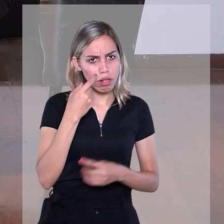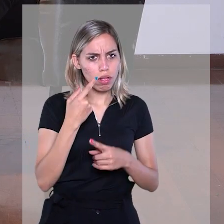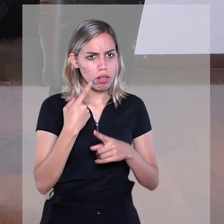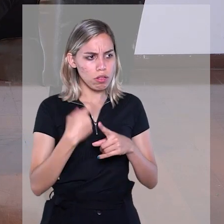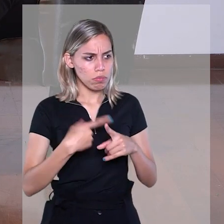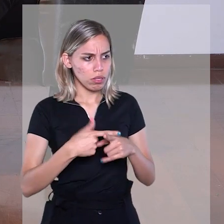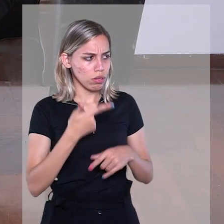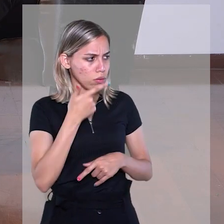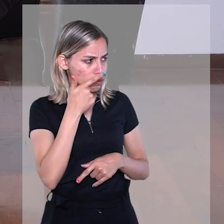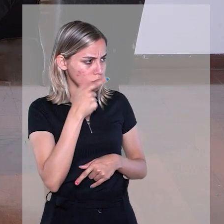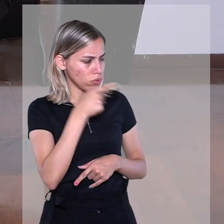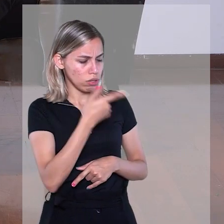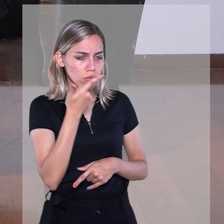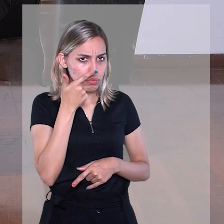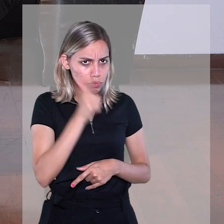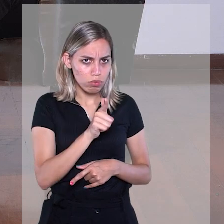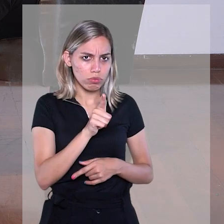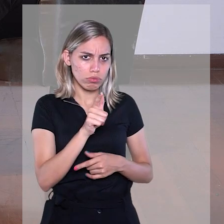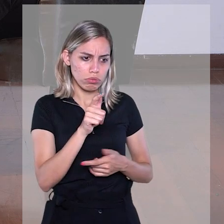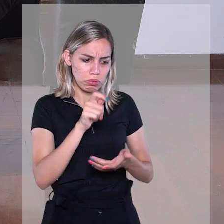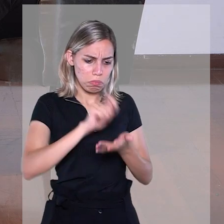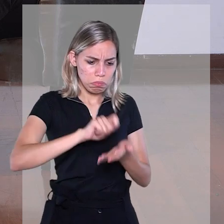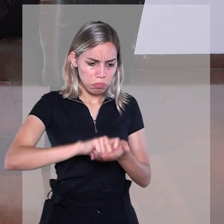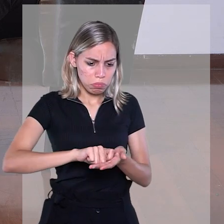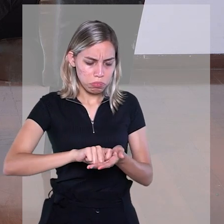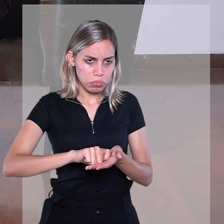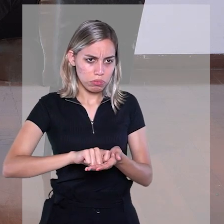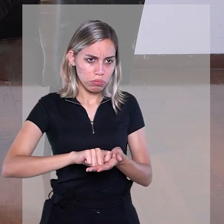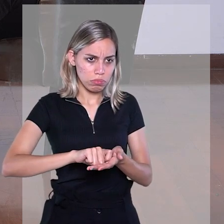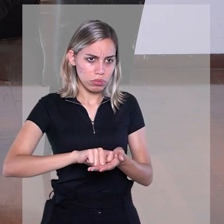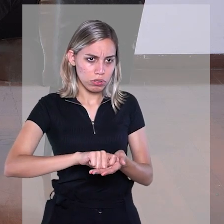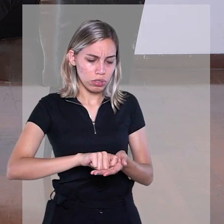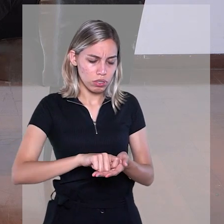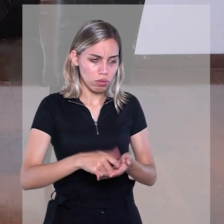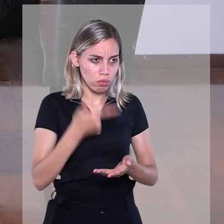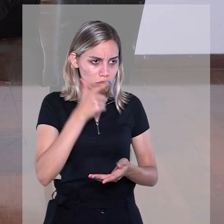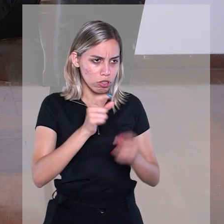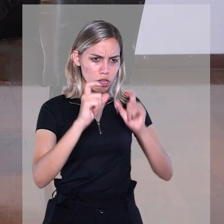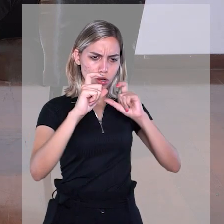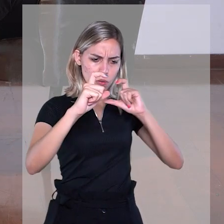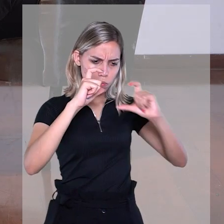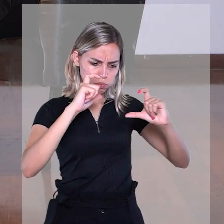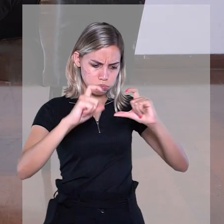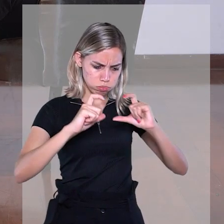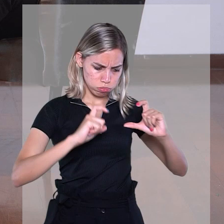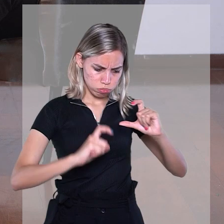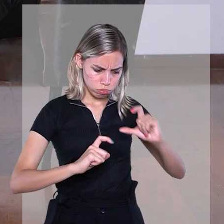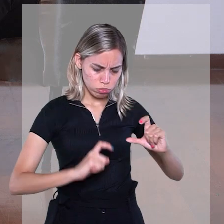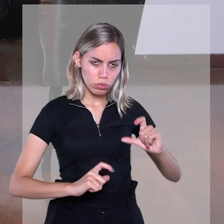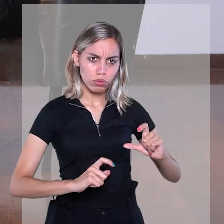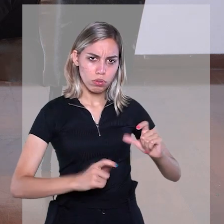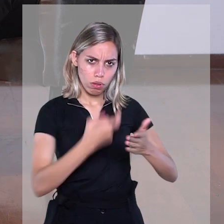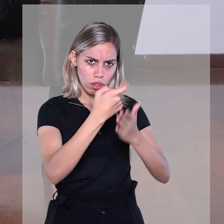você desenvolve esse raciocínio de colocar a estrutura, que é